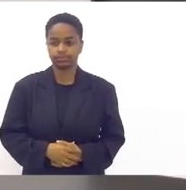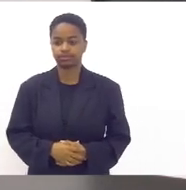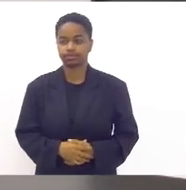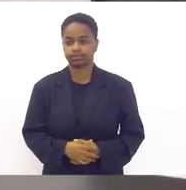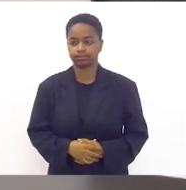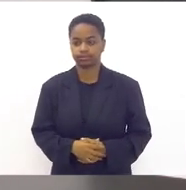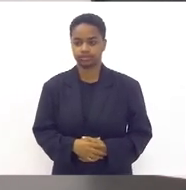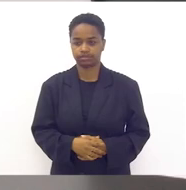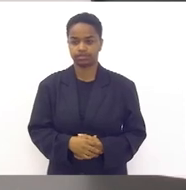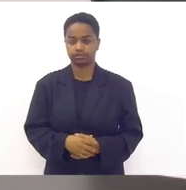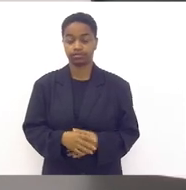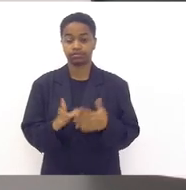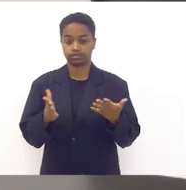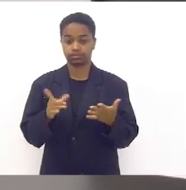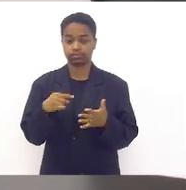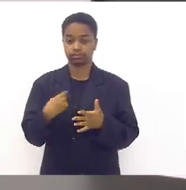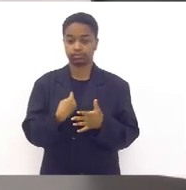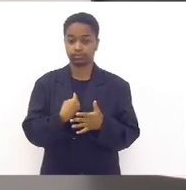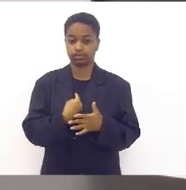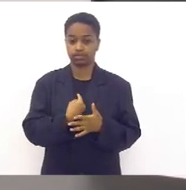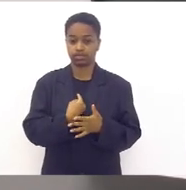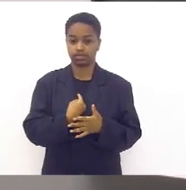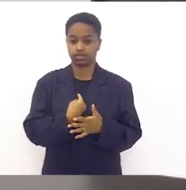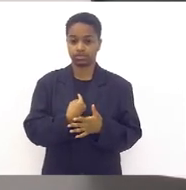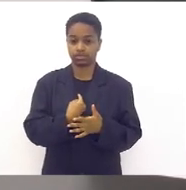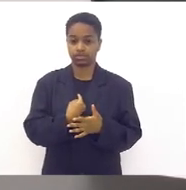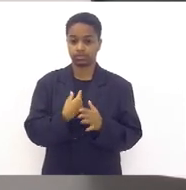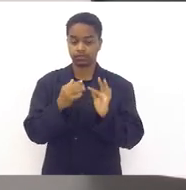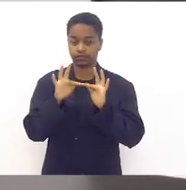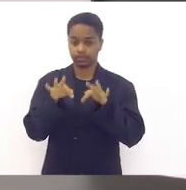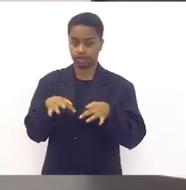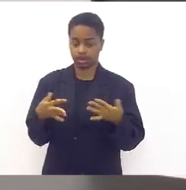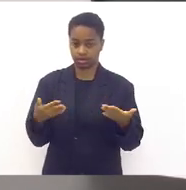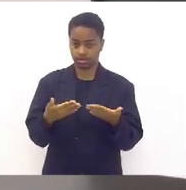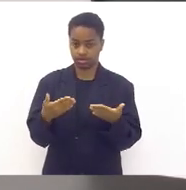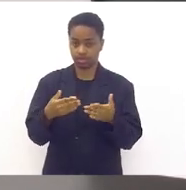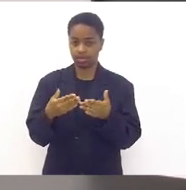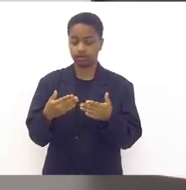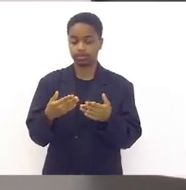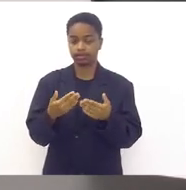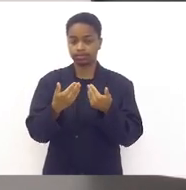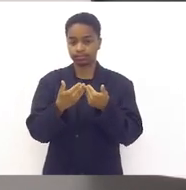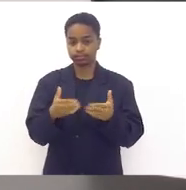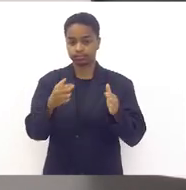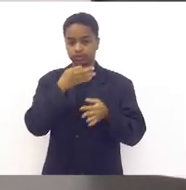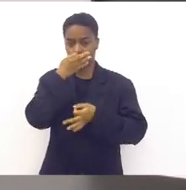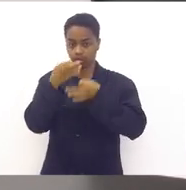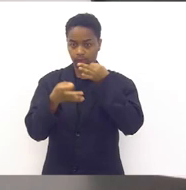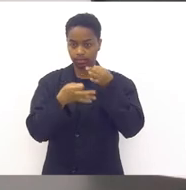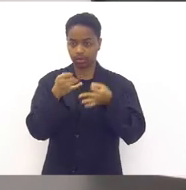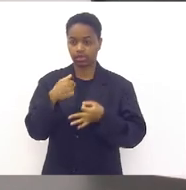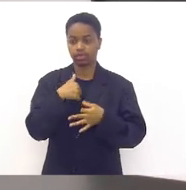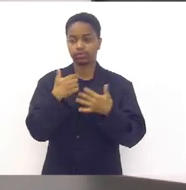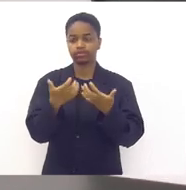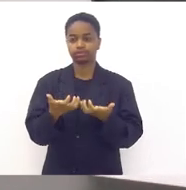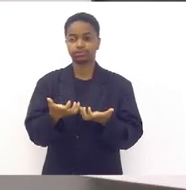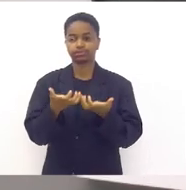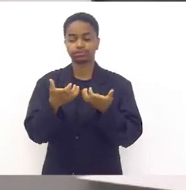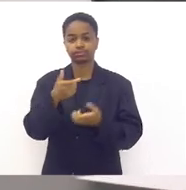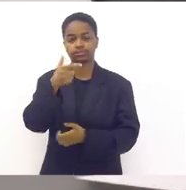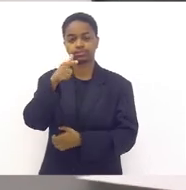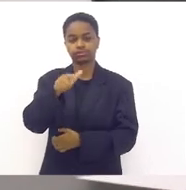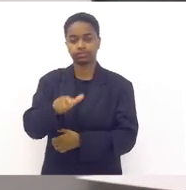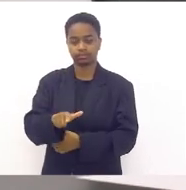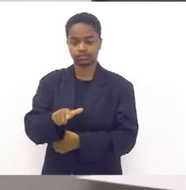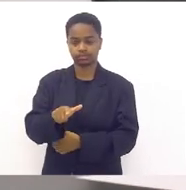Bom, então, encerrando aqui, abrindo a fase de comentários, eu queria, mais uma